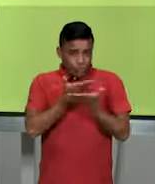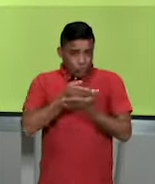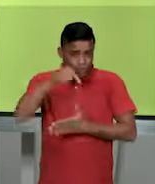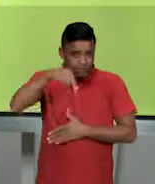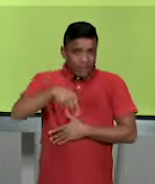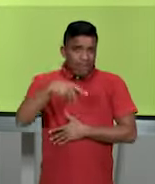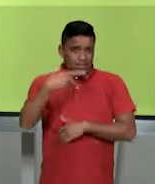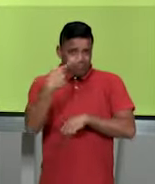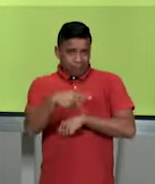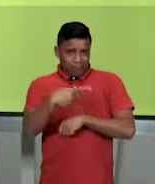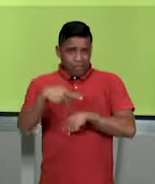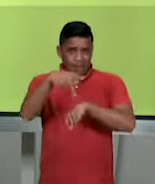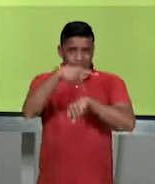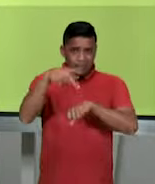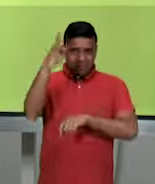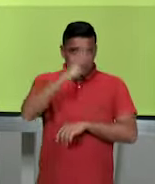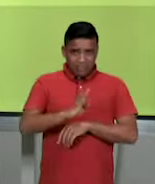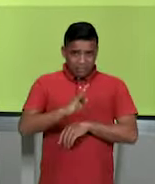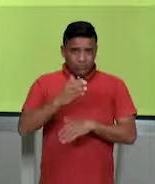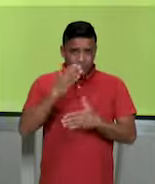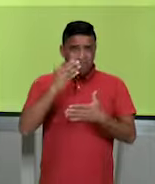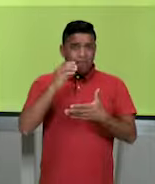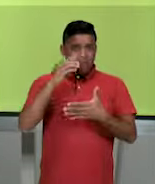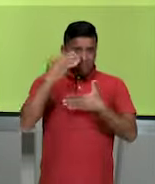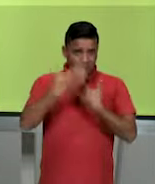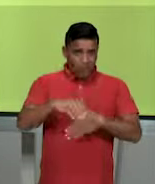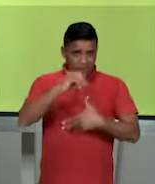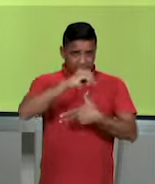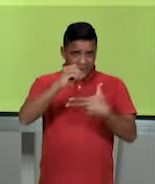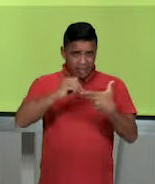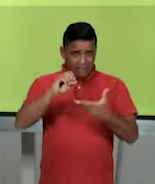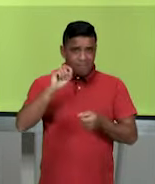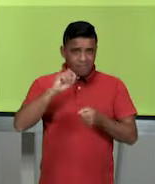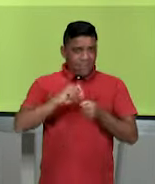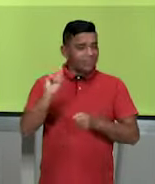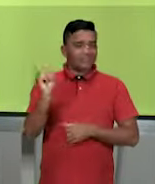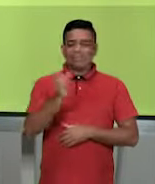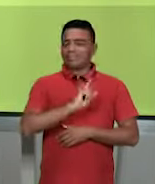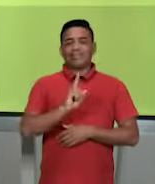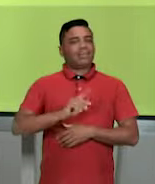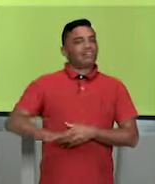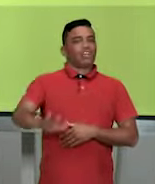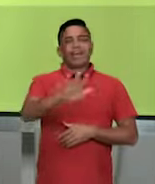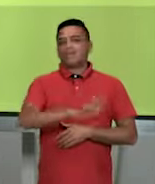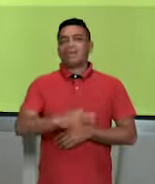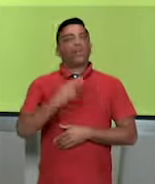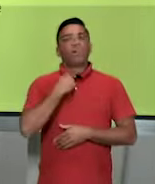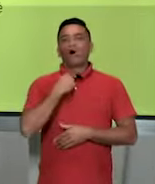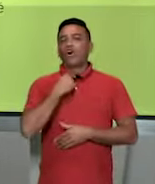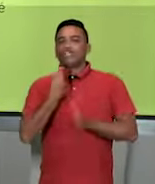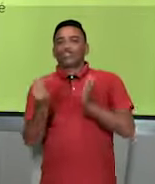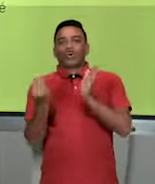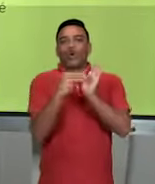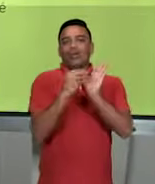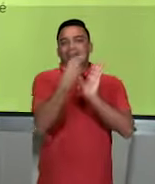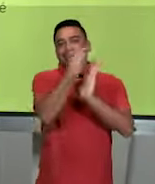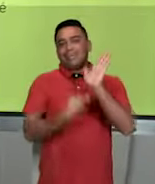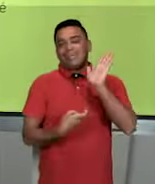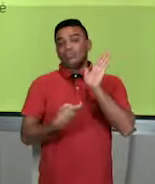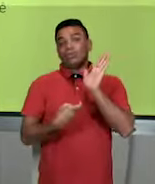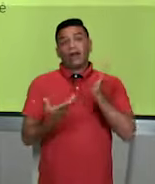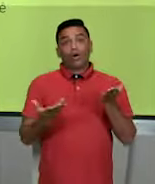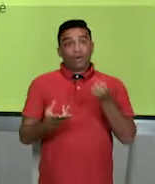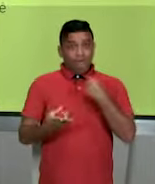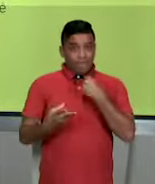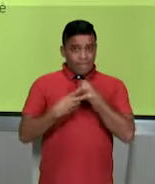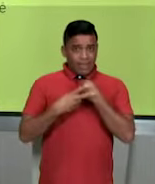uma generalização. E a gente deve evitar esse tipo de generalização no texto. Agora, se eu uso o verbo